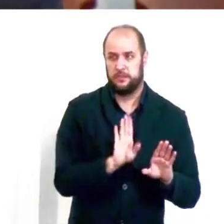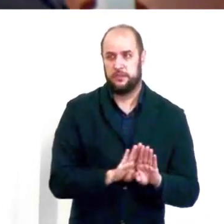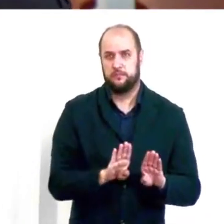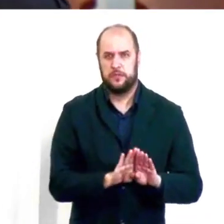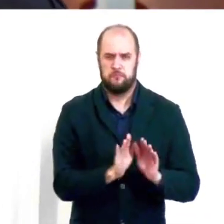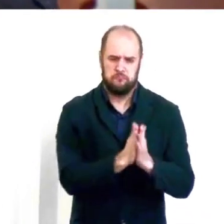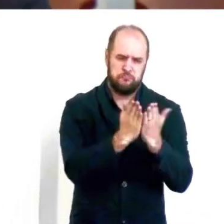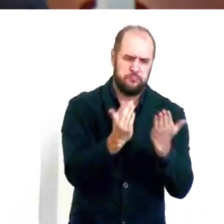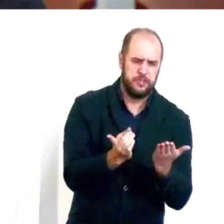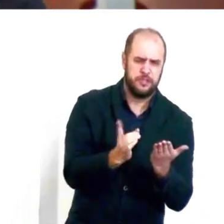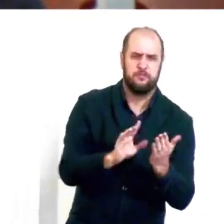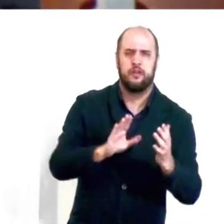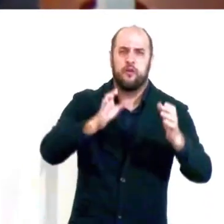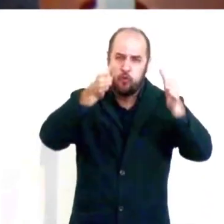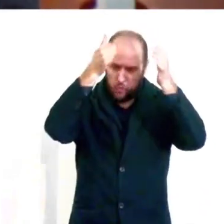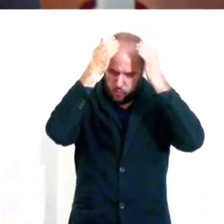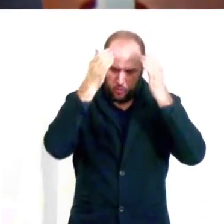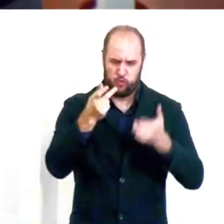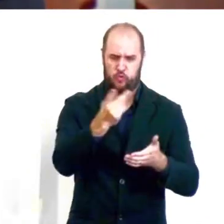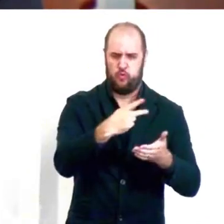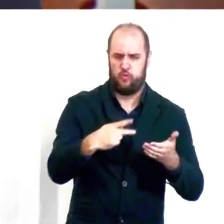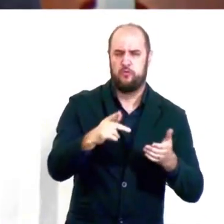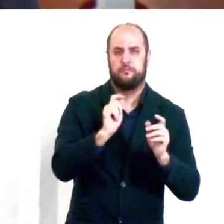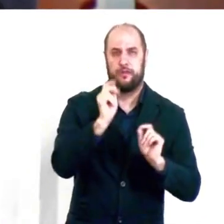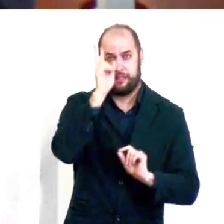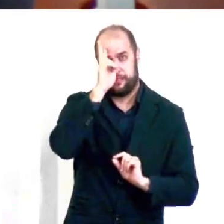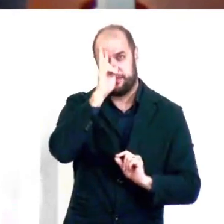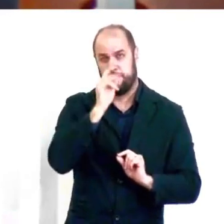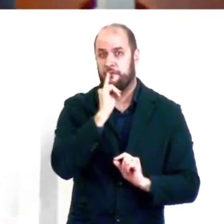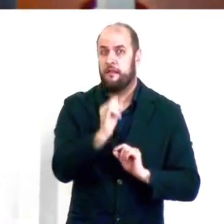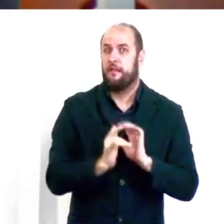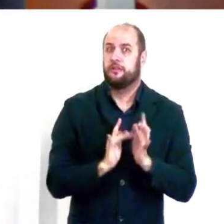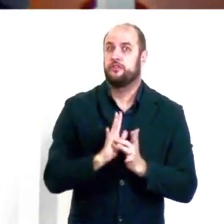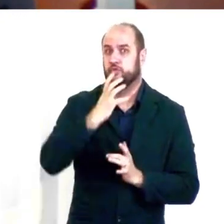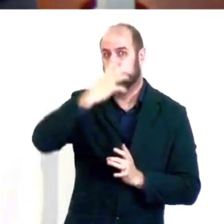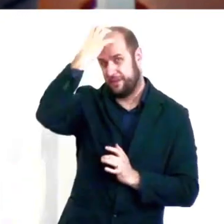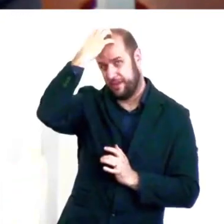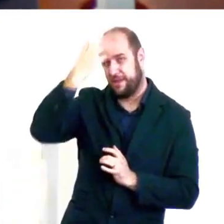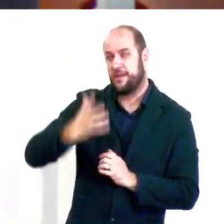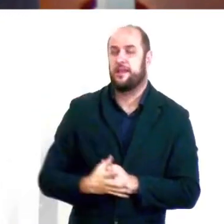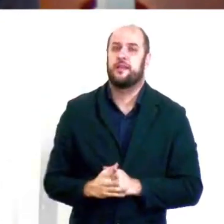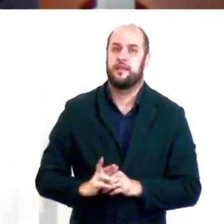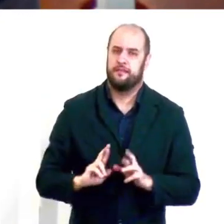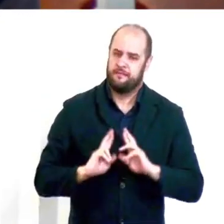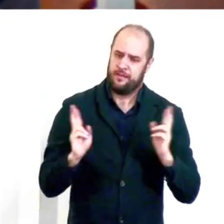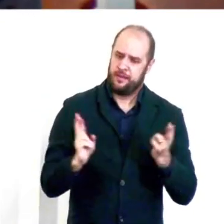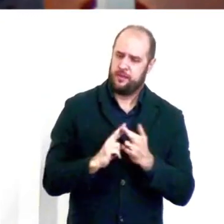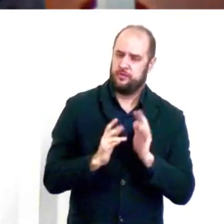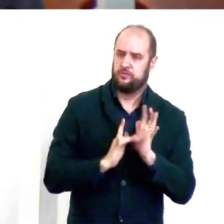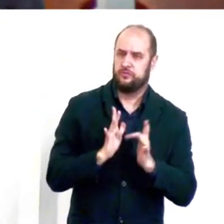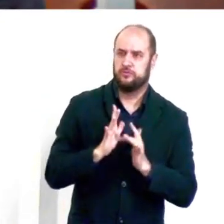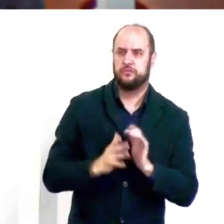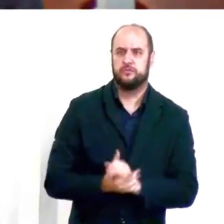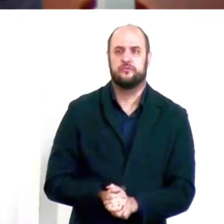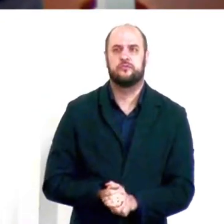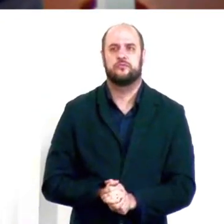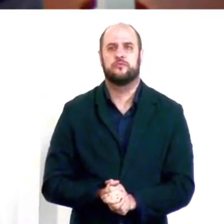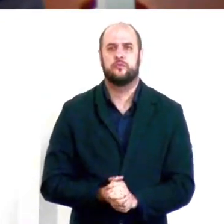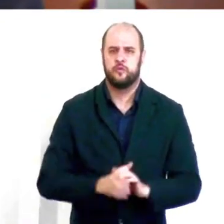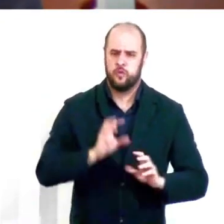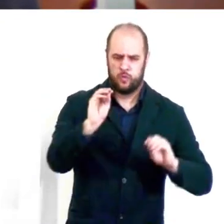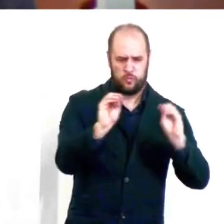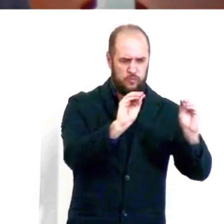uma coroa, para lembrar que a Bíblia fala de Jesus, a coroa é o Rei Jesus. Elementos que